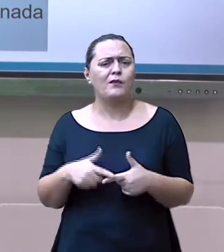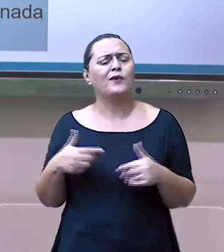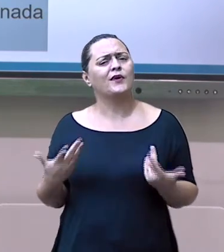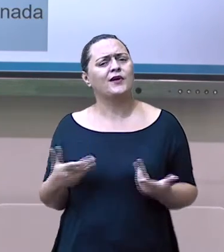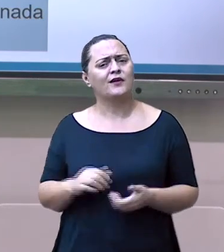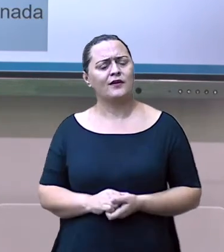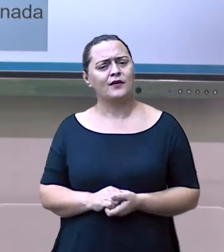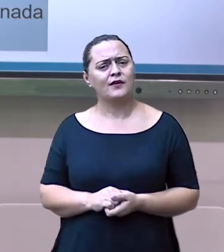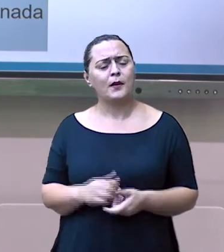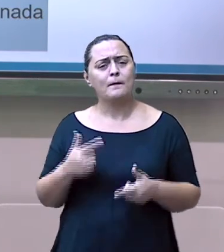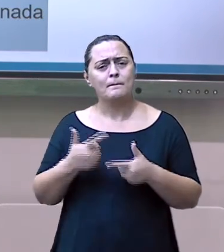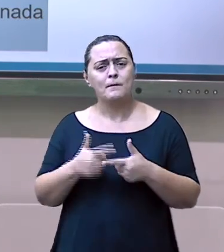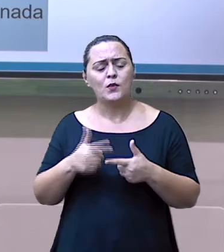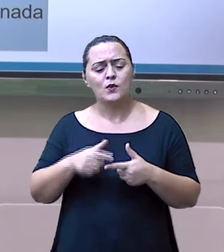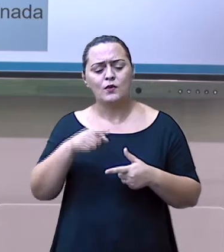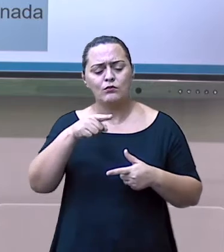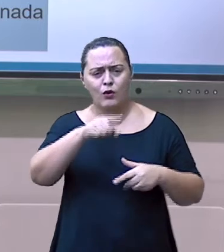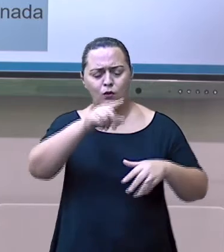o nome de